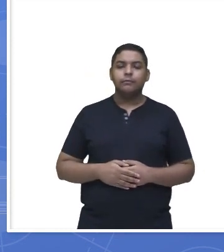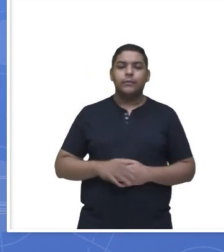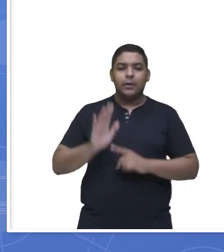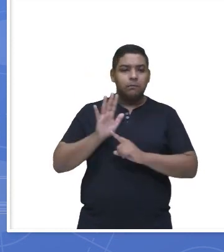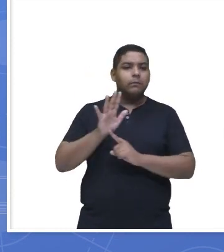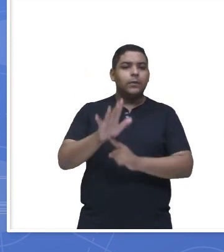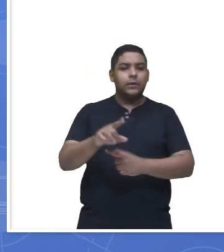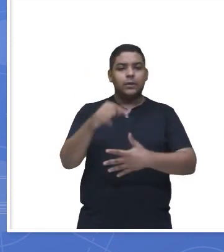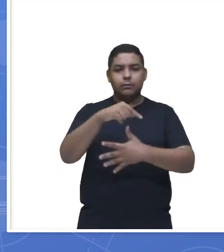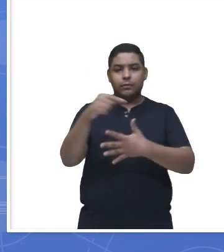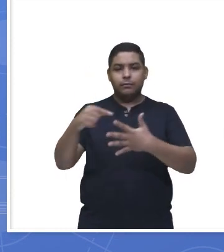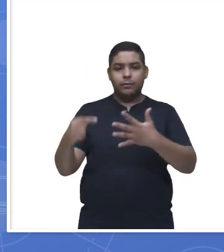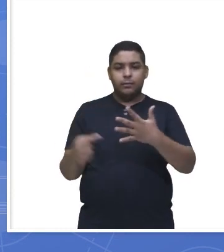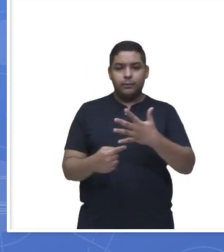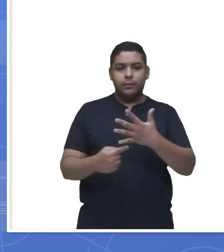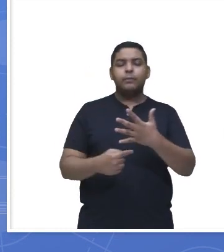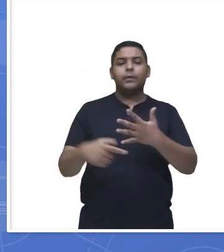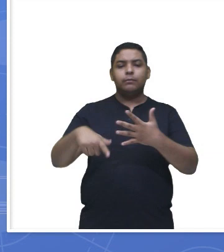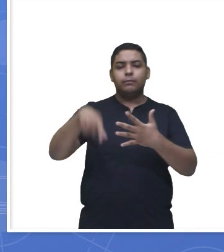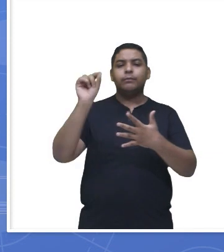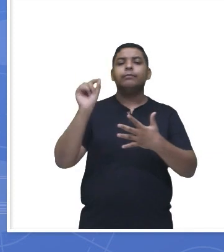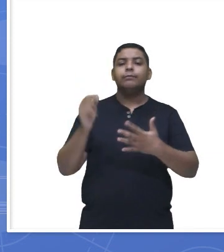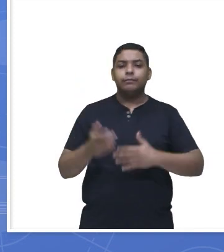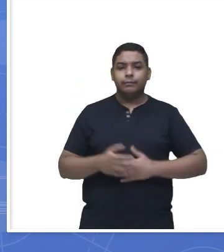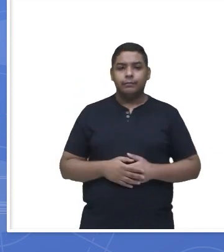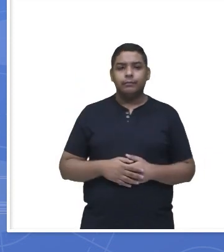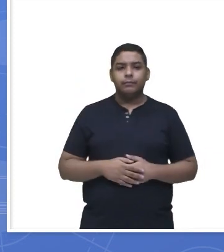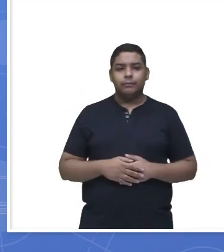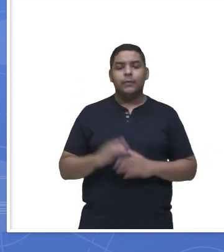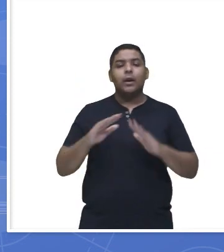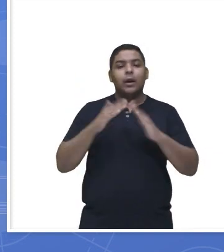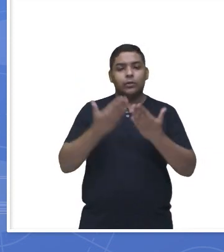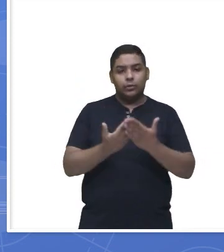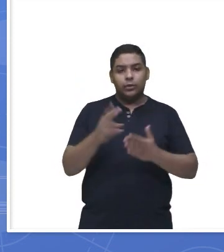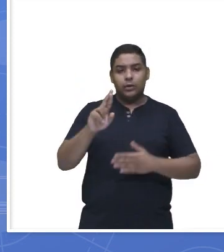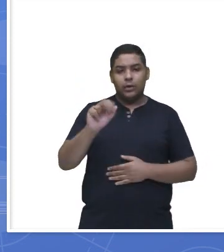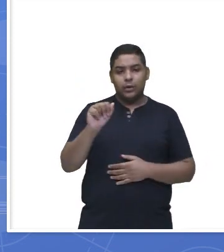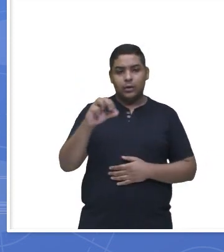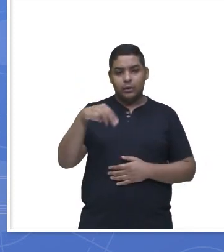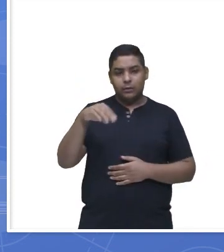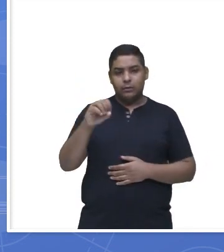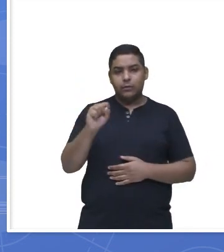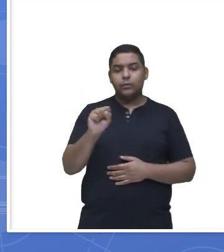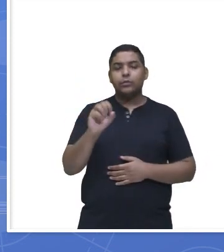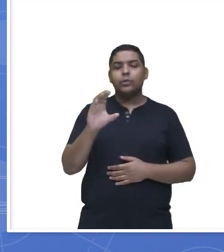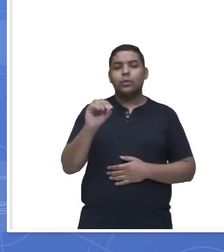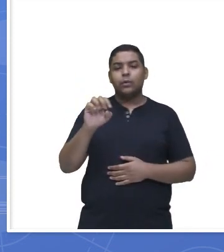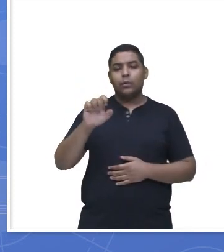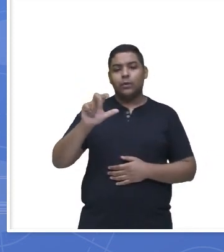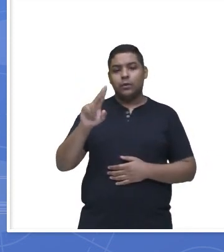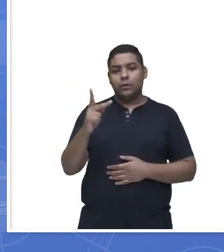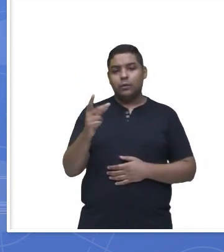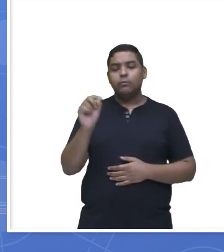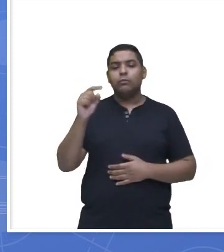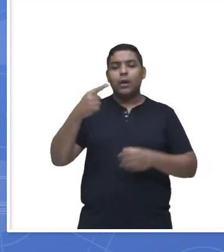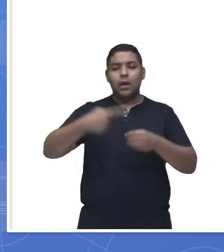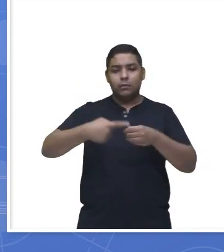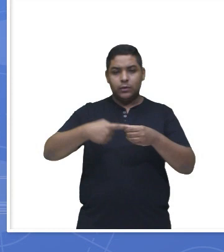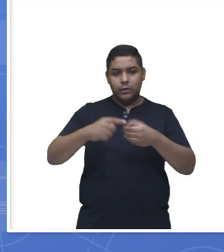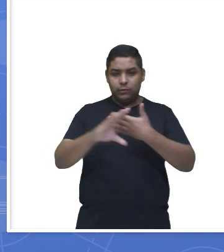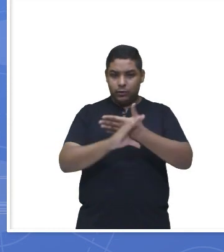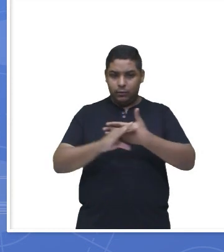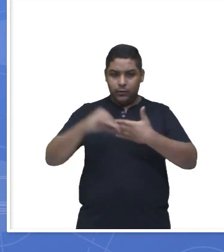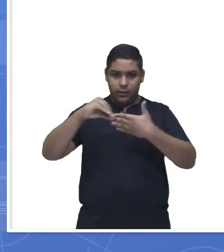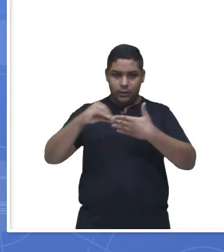apresentadas, assim também como está presente a Escola Ramos Coelho, Plínio Ramos Coelho, Maitá. Vamos ver agora, então, acompanhar o chat